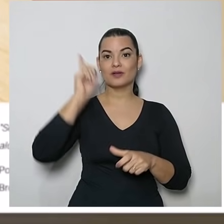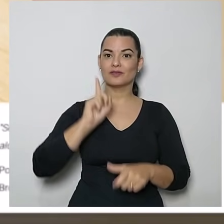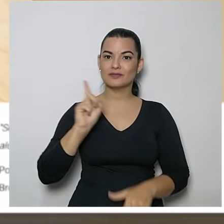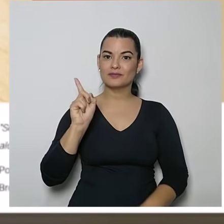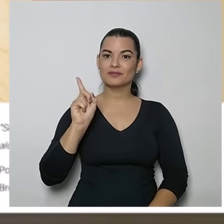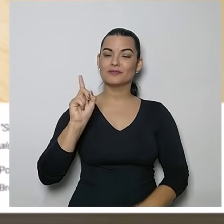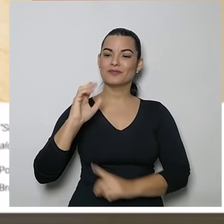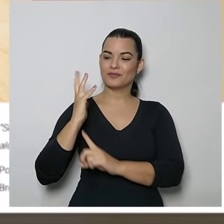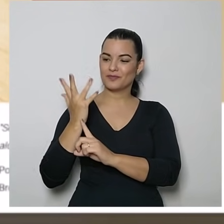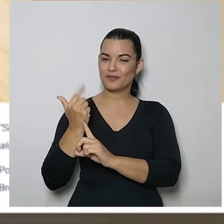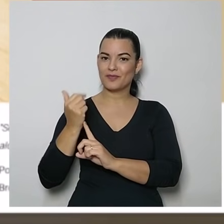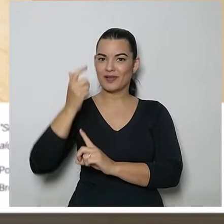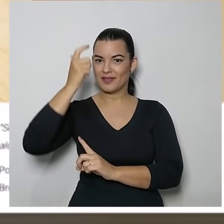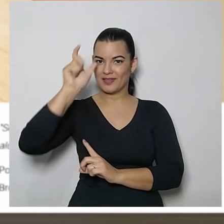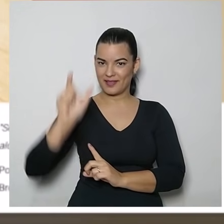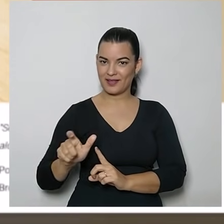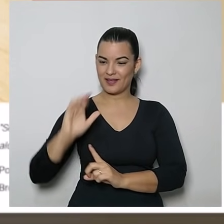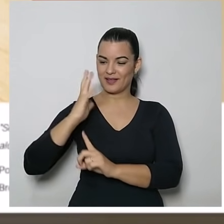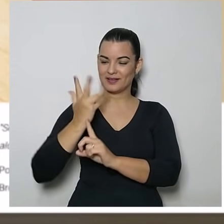Meninos Brincando,